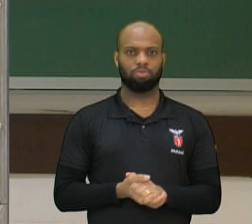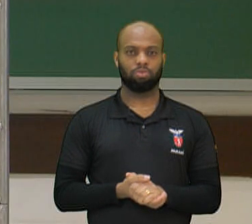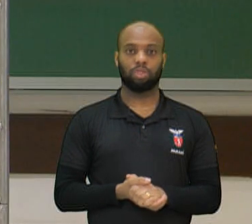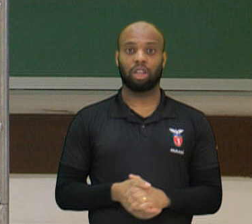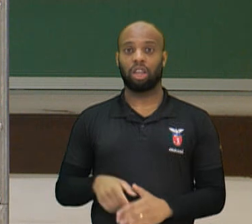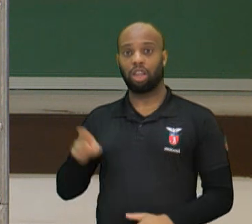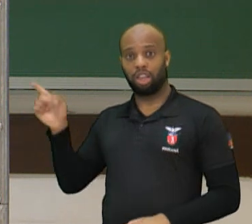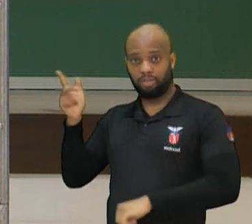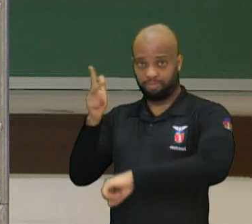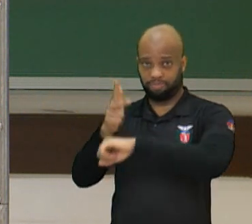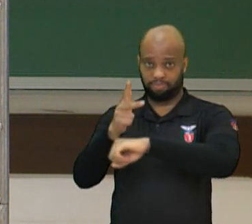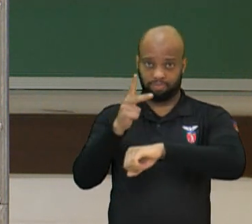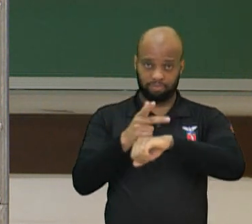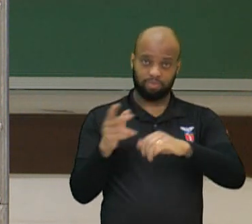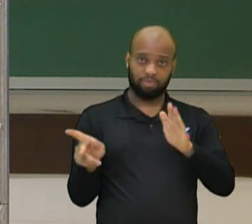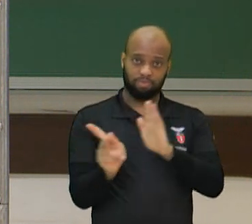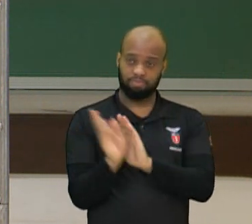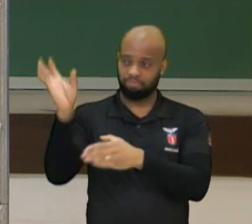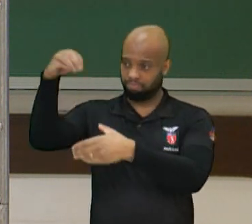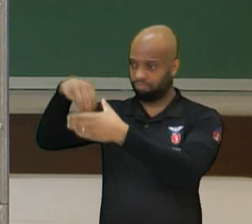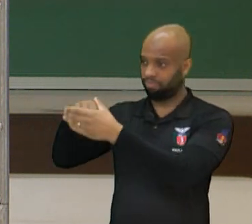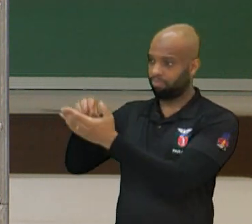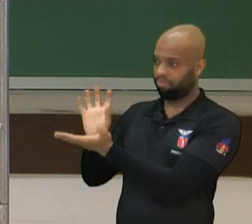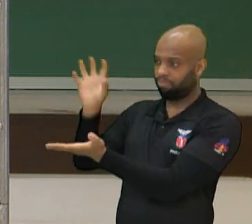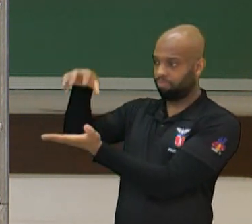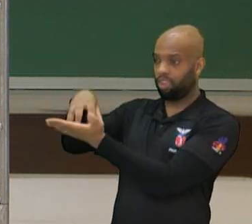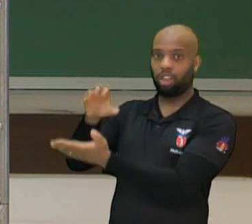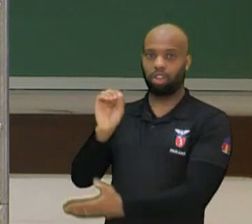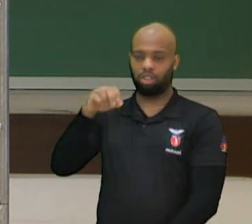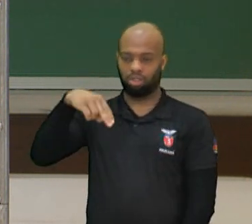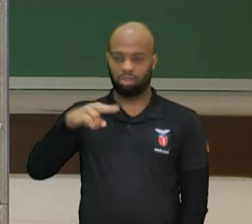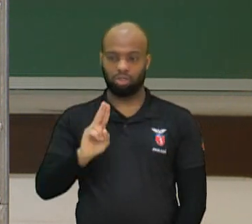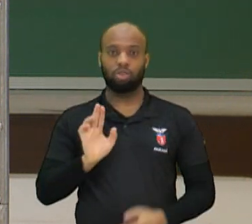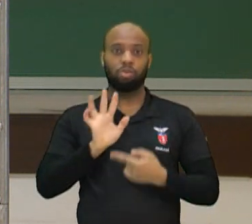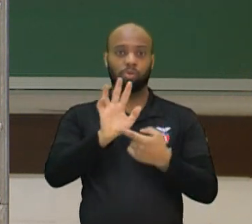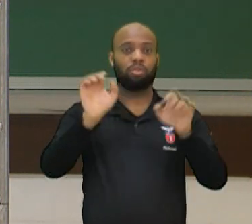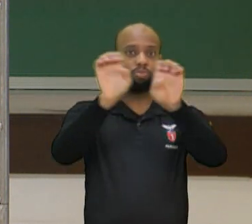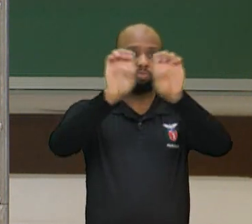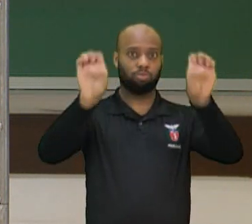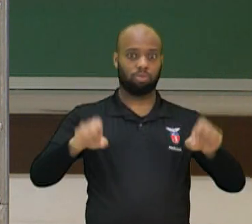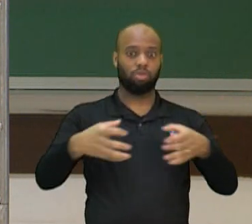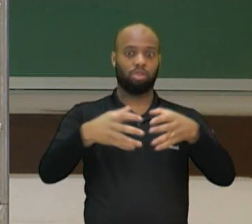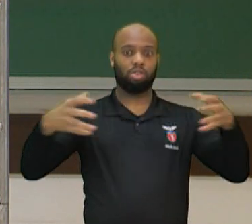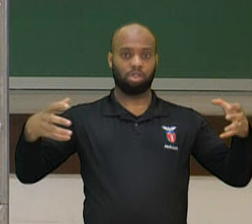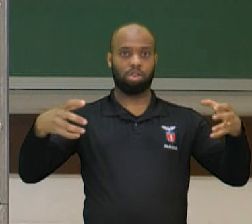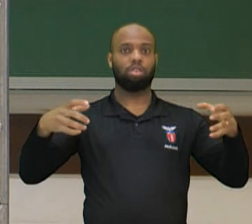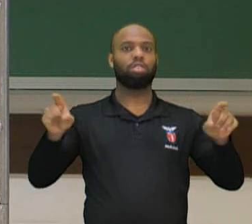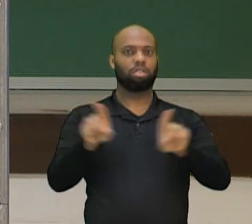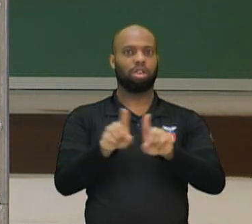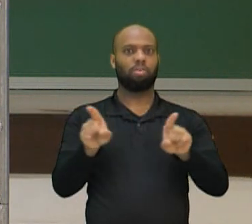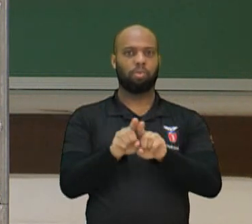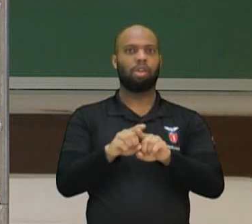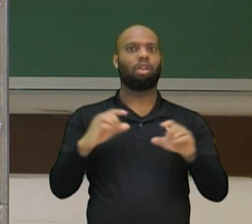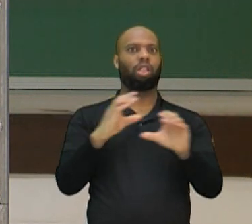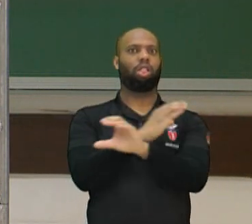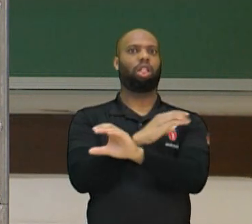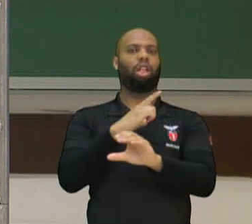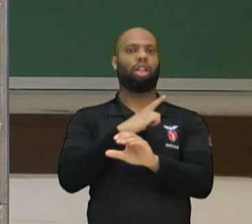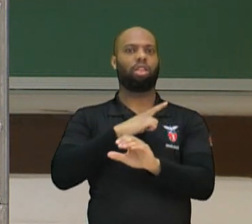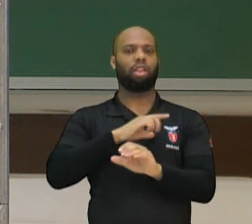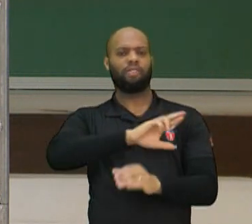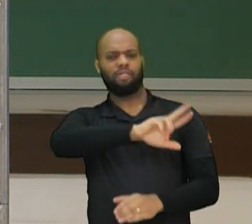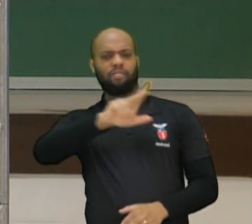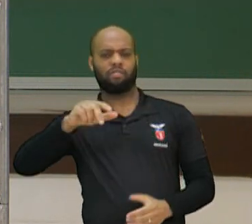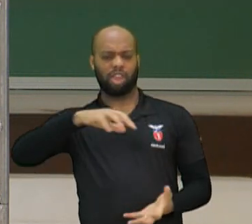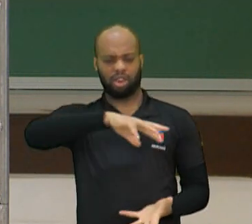Esse vídeo institucional da ONU nos mostra bem que é uma estrutura grande, complexa, que tem braços por